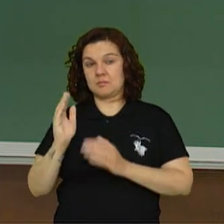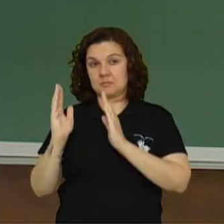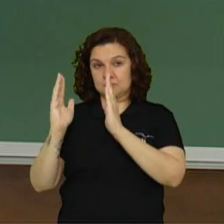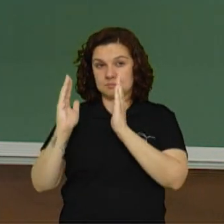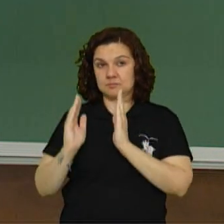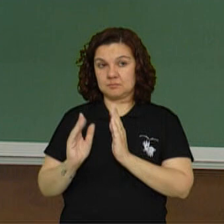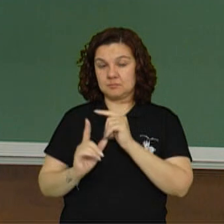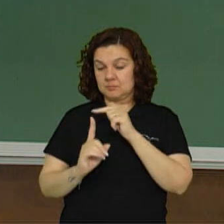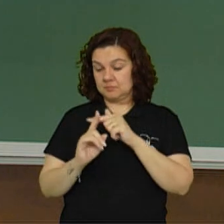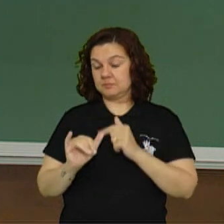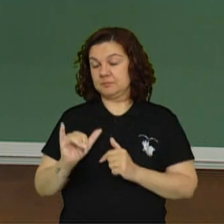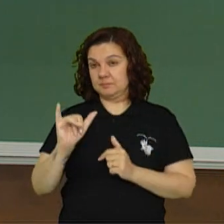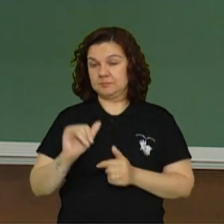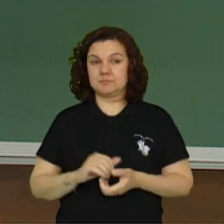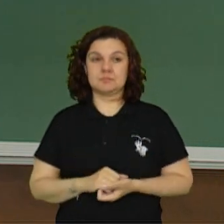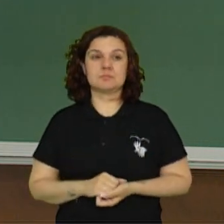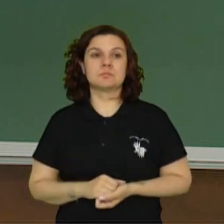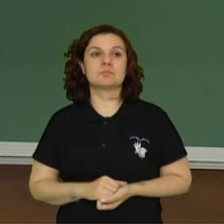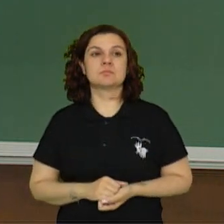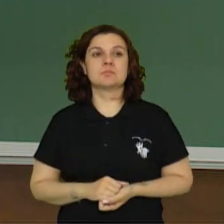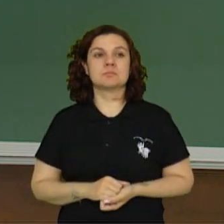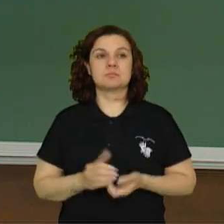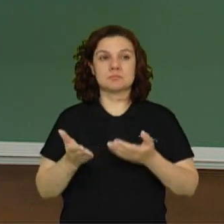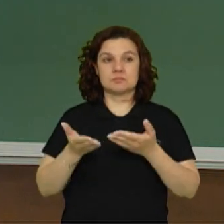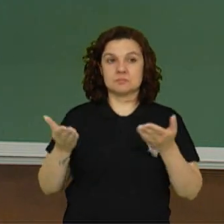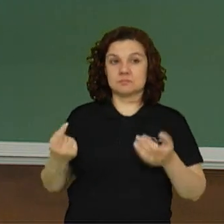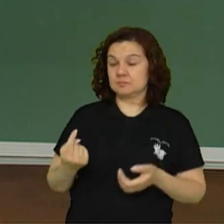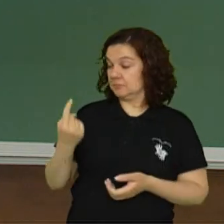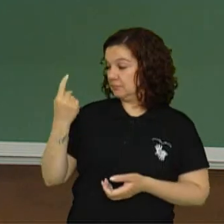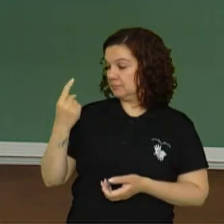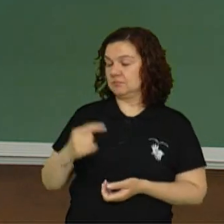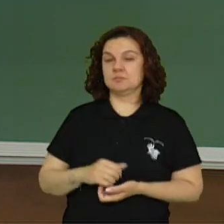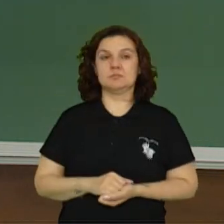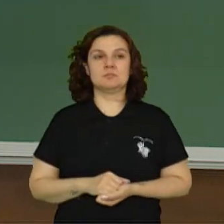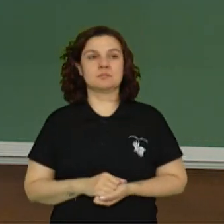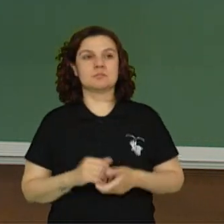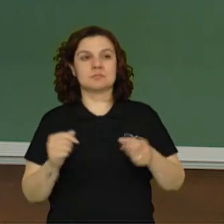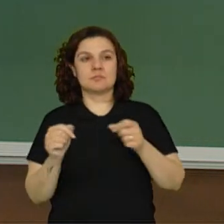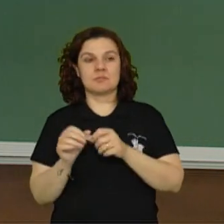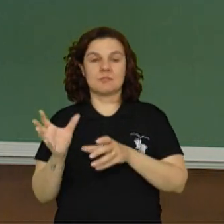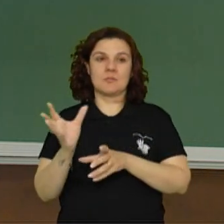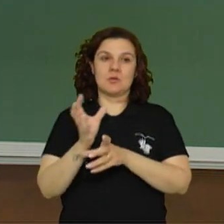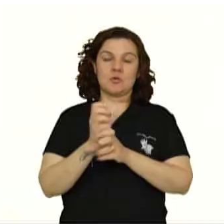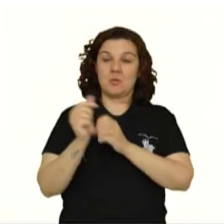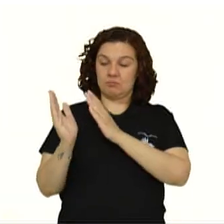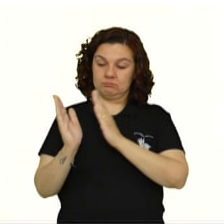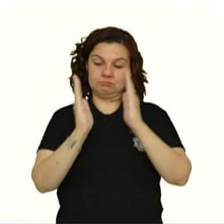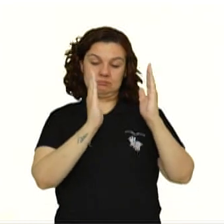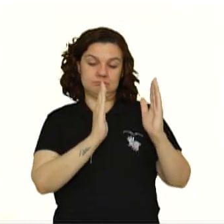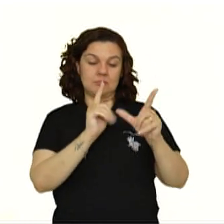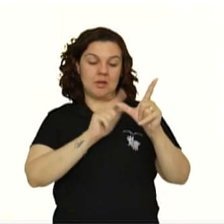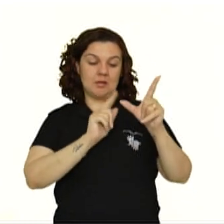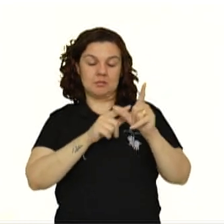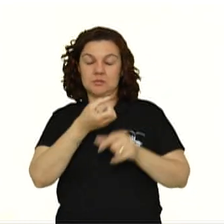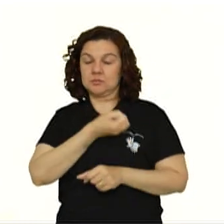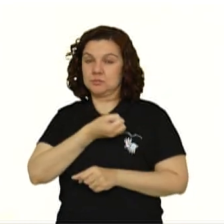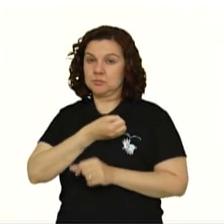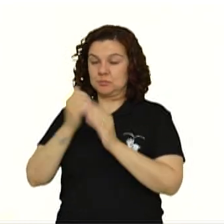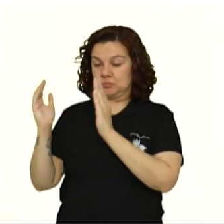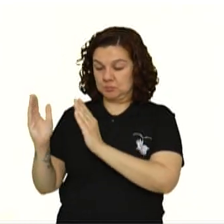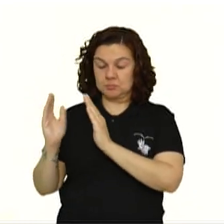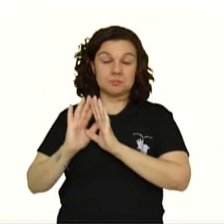ó, mais Y. Está tudo mostrado para você aqui. Vamos somar as coisas iguais. Letra com letra, número com